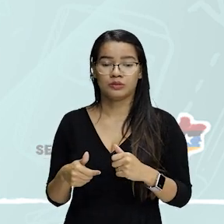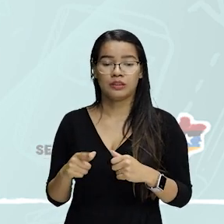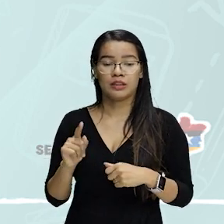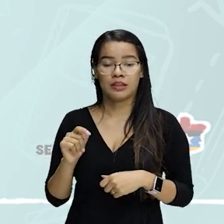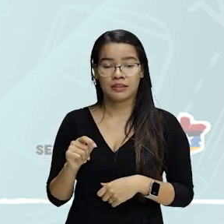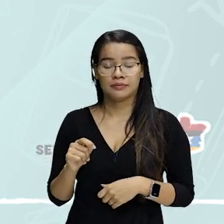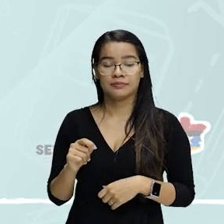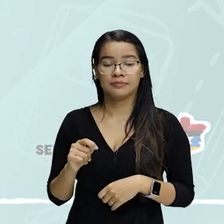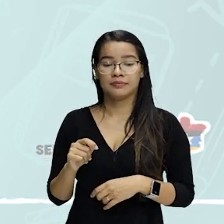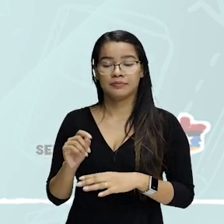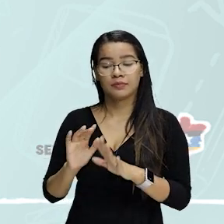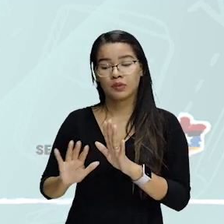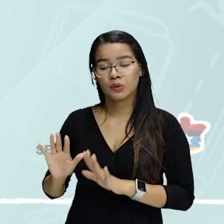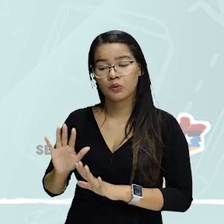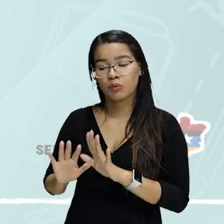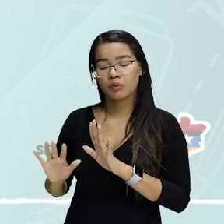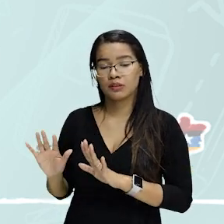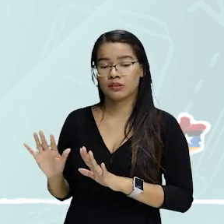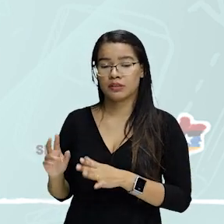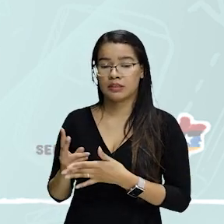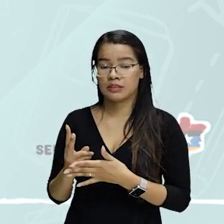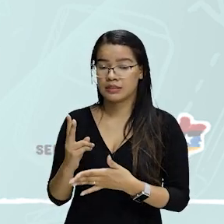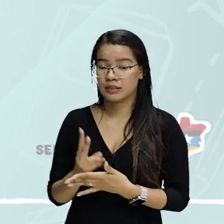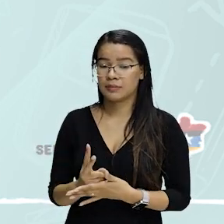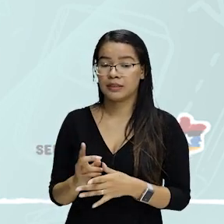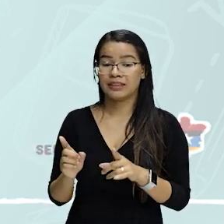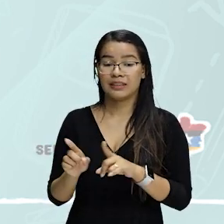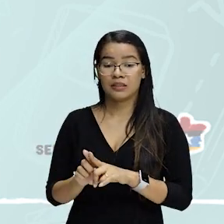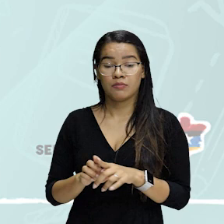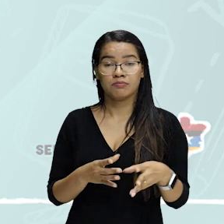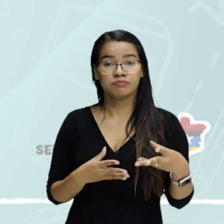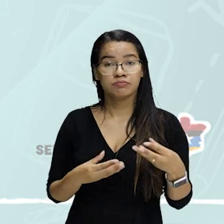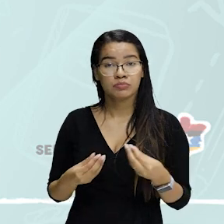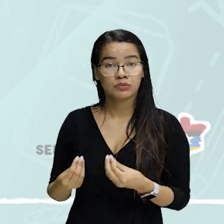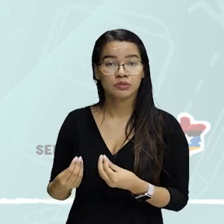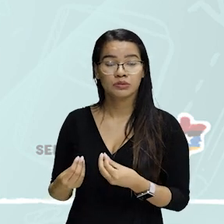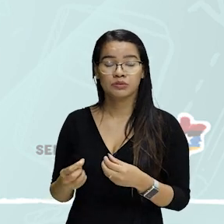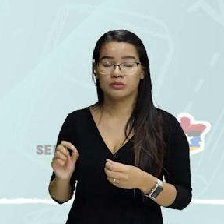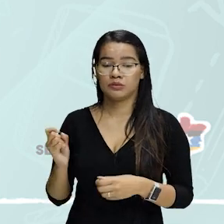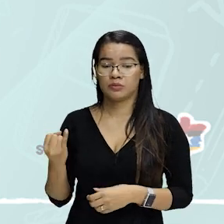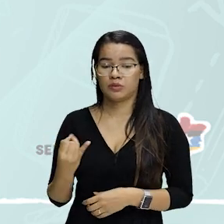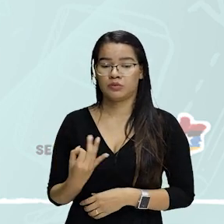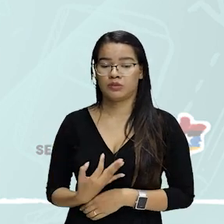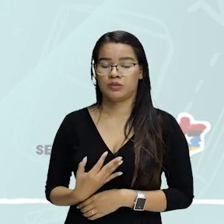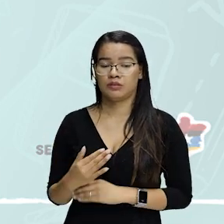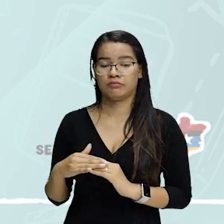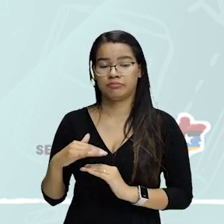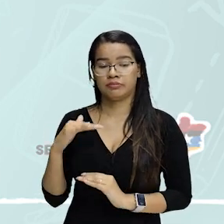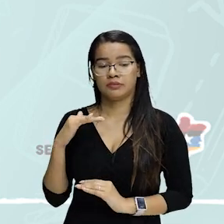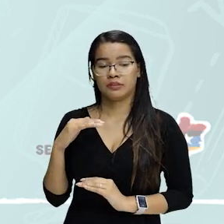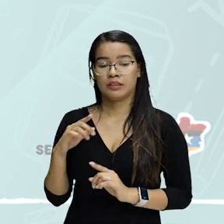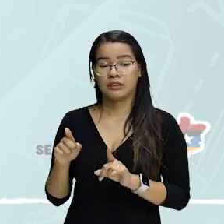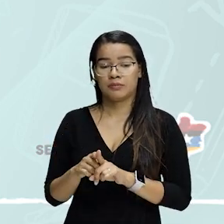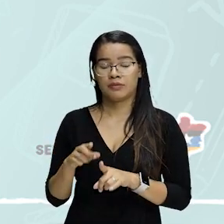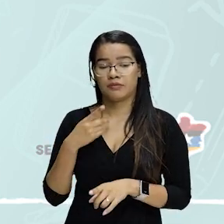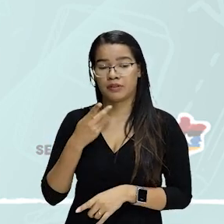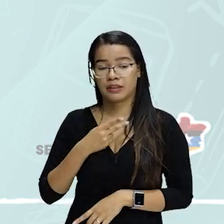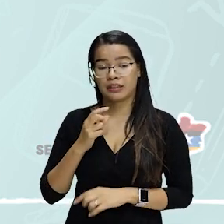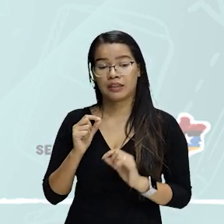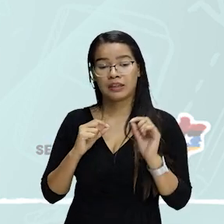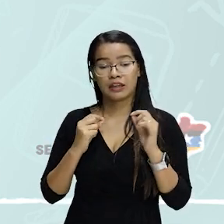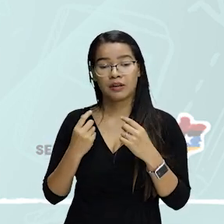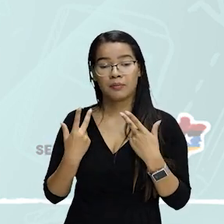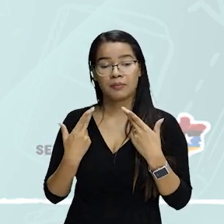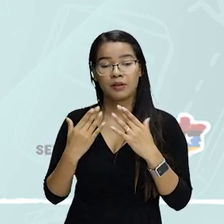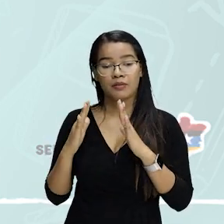é zeloso, é sempre assim e tanto, quer dizer, uma quantidade. Aí ele ainda diz, ó, que mesmo